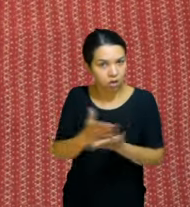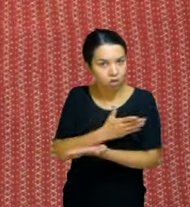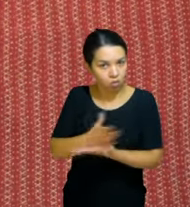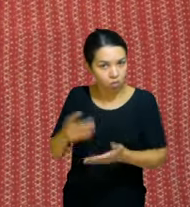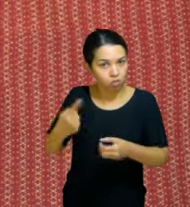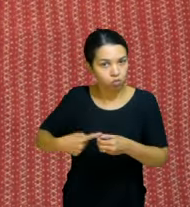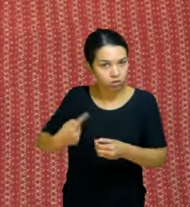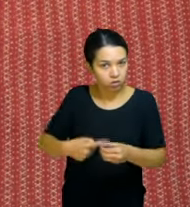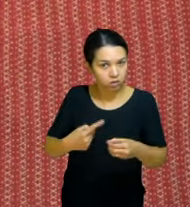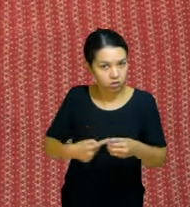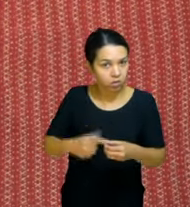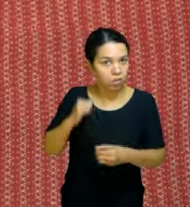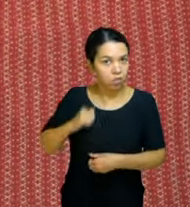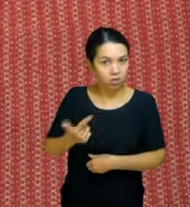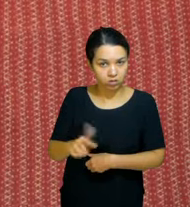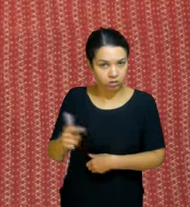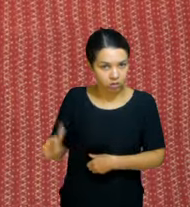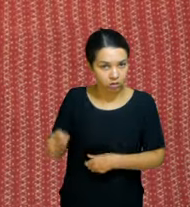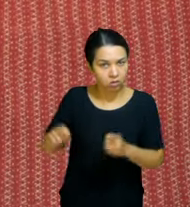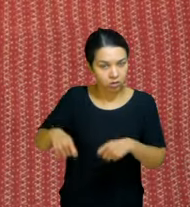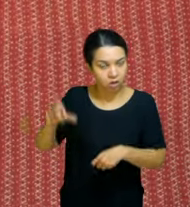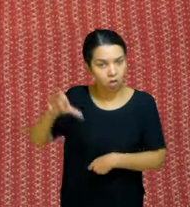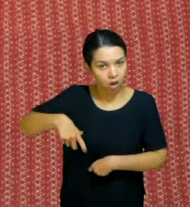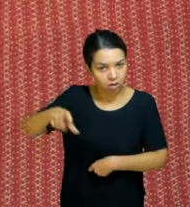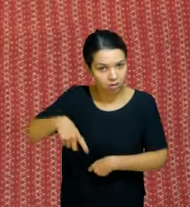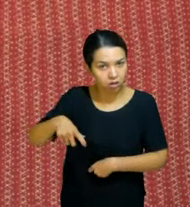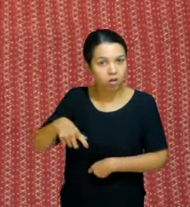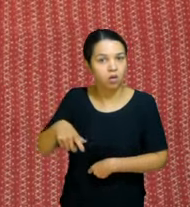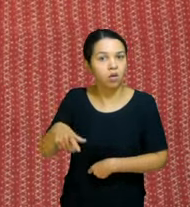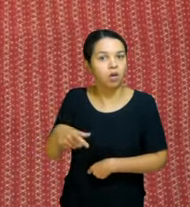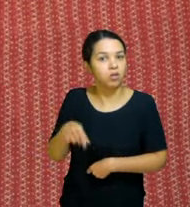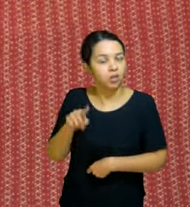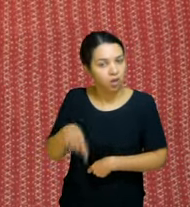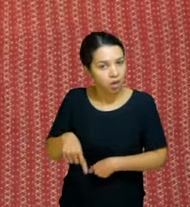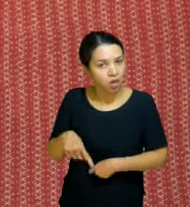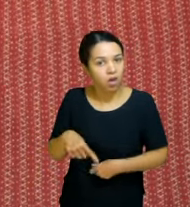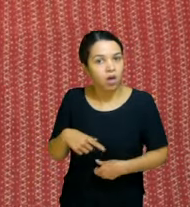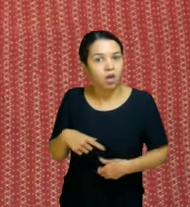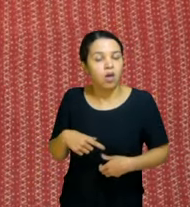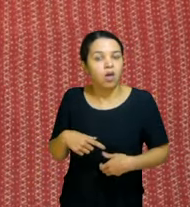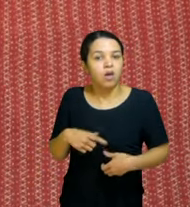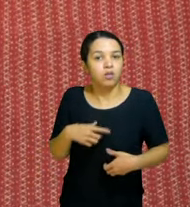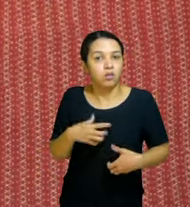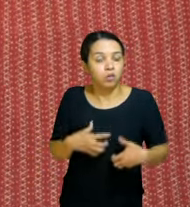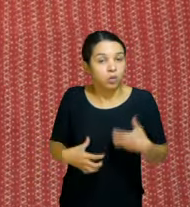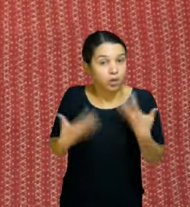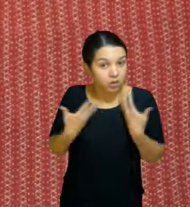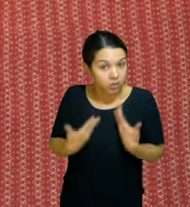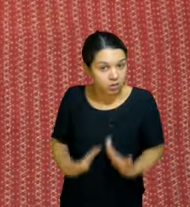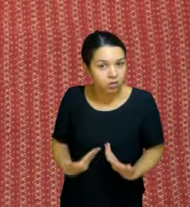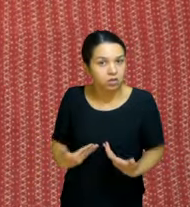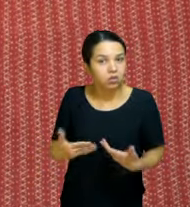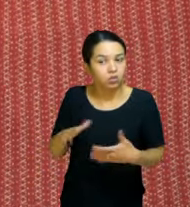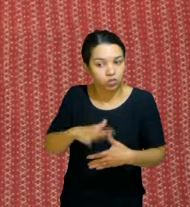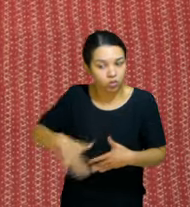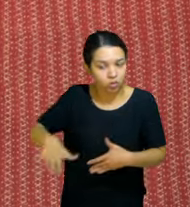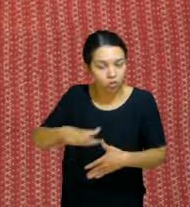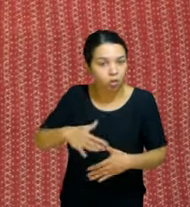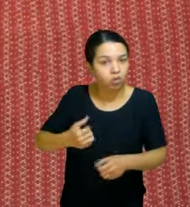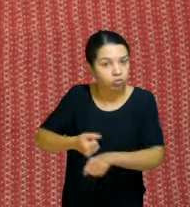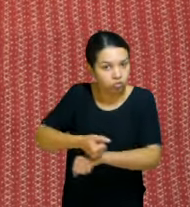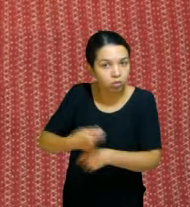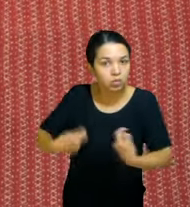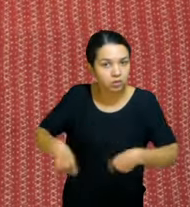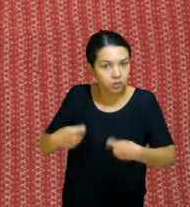não têm bolsa, têm que envolver cartão corporativo. Isso gera um desgaste para todos os dirigentes. Então, eu acredito que